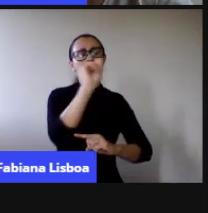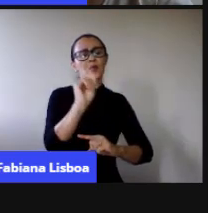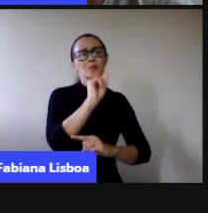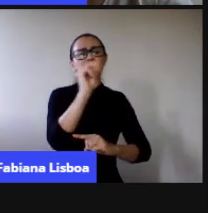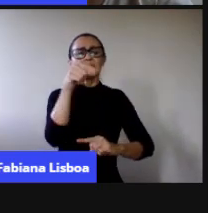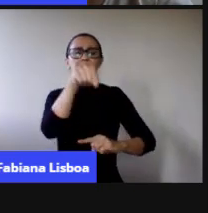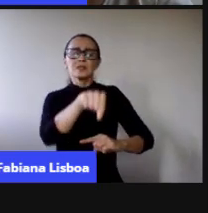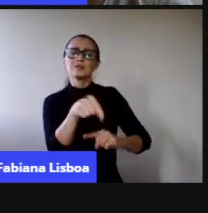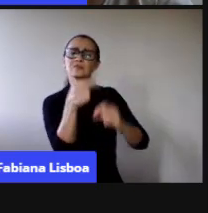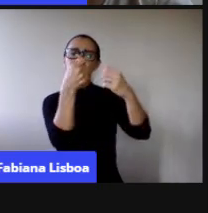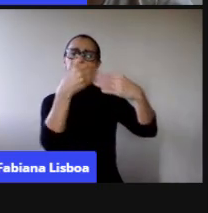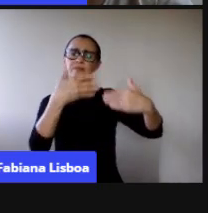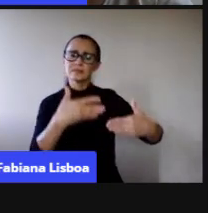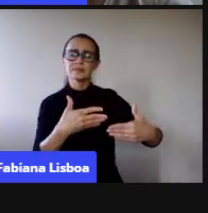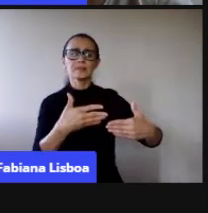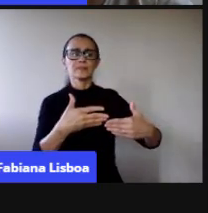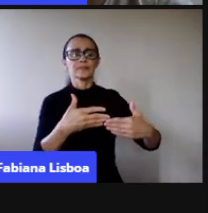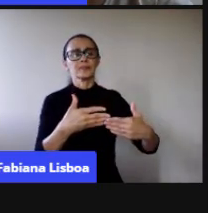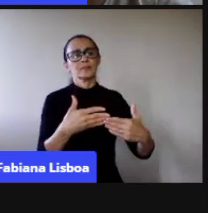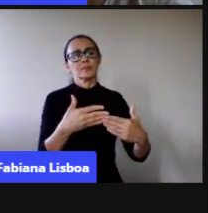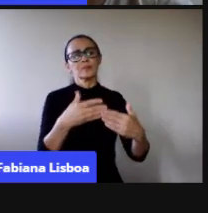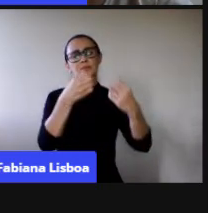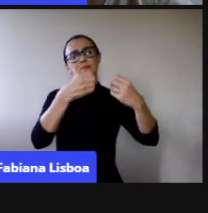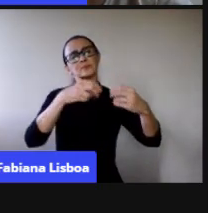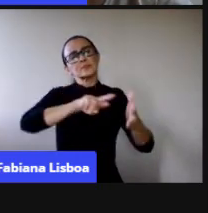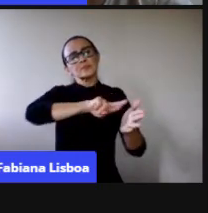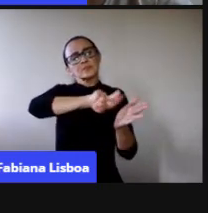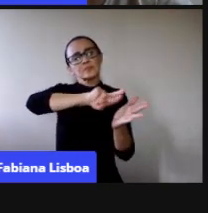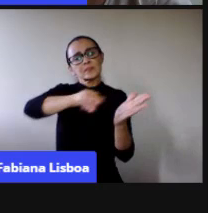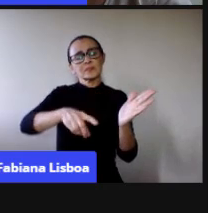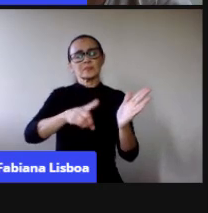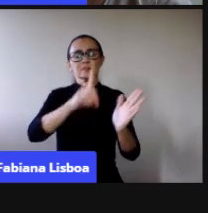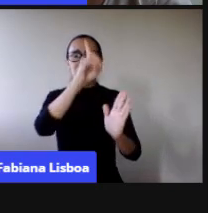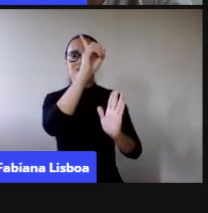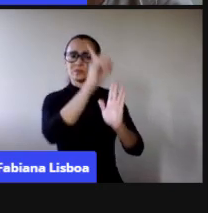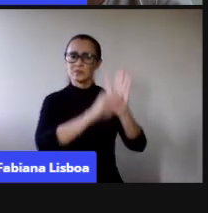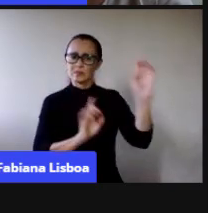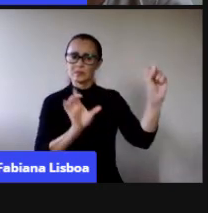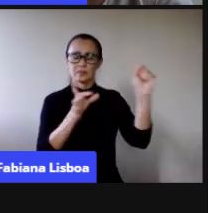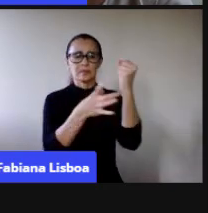aqui é que quando falamos em diferenças e nos direitos conquistados e garantidos,